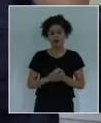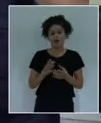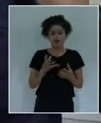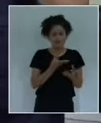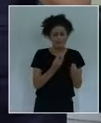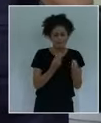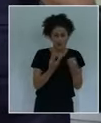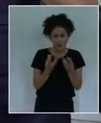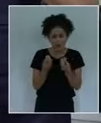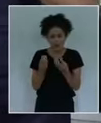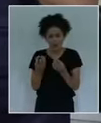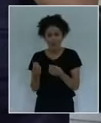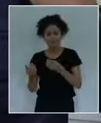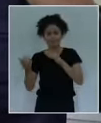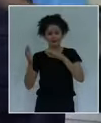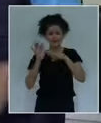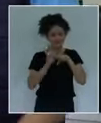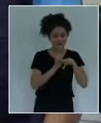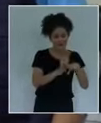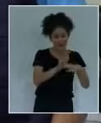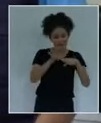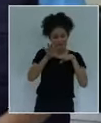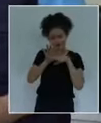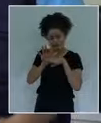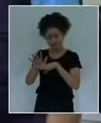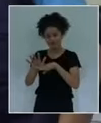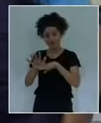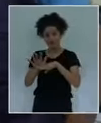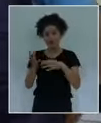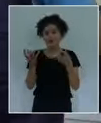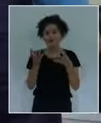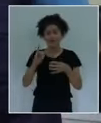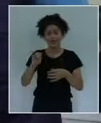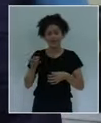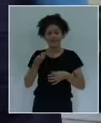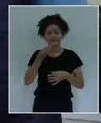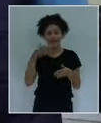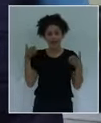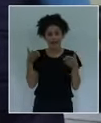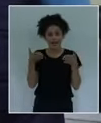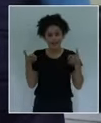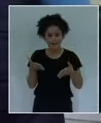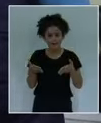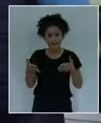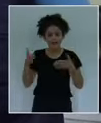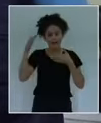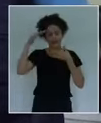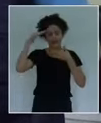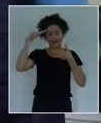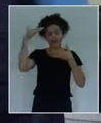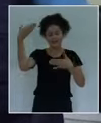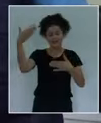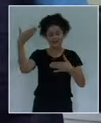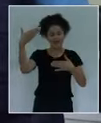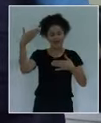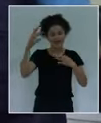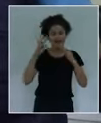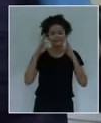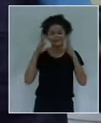de ajuda humanitária mesmo. E aproveito a Câmara aqui para agradecer a todos os funcionários da